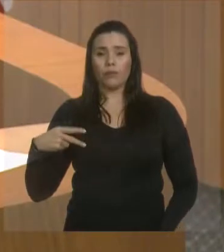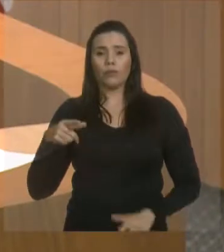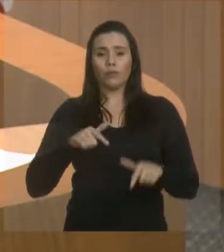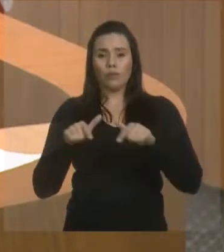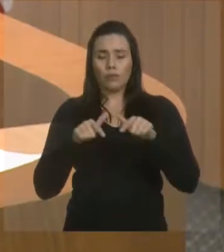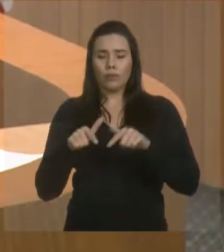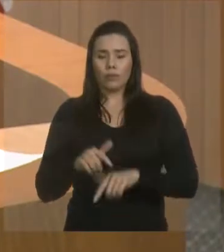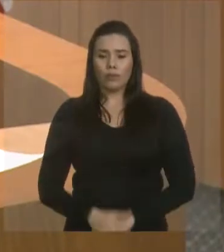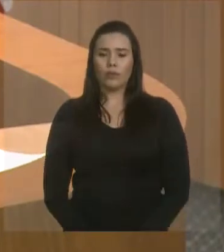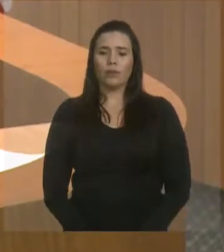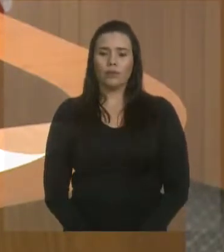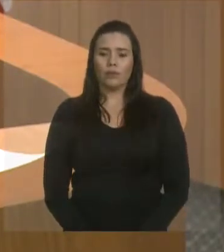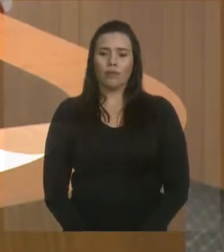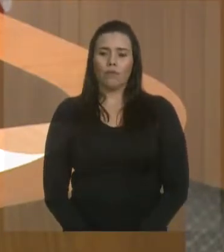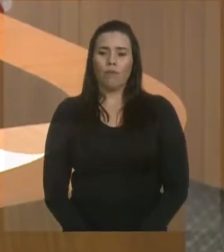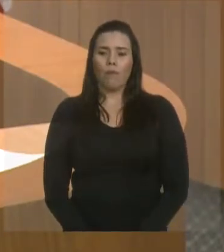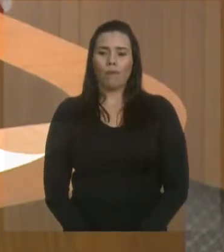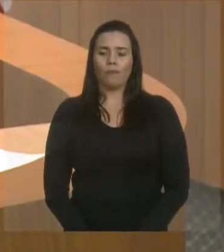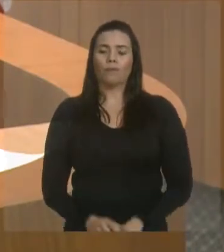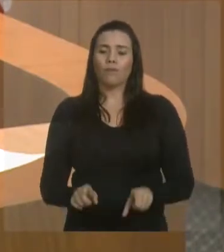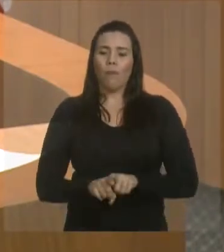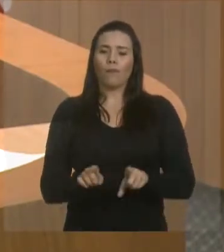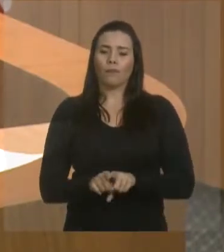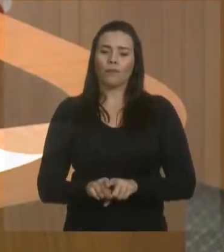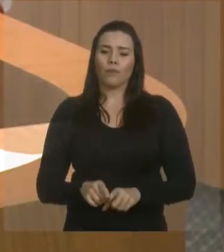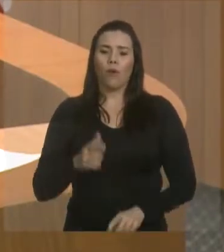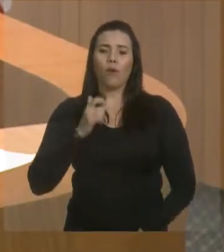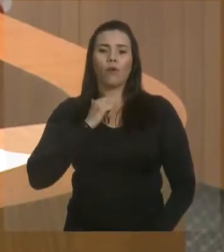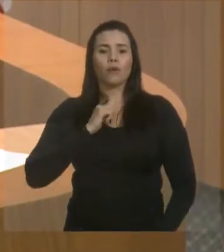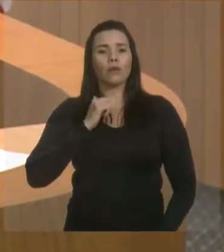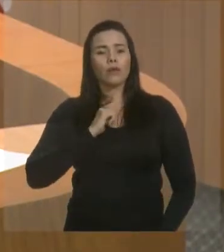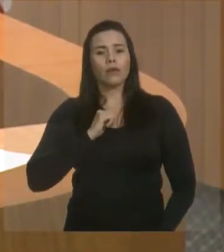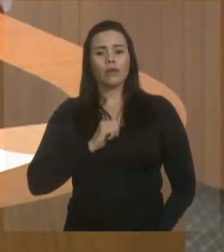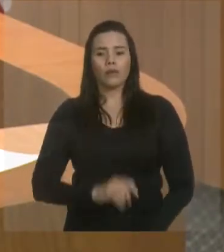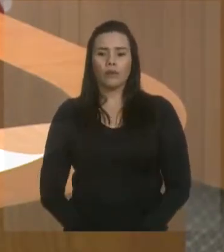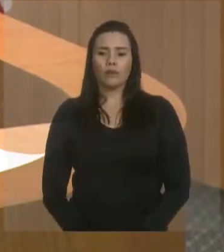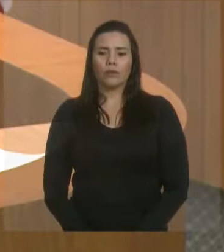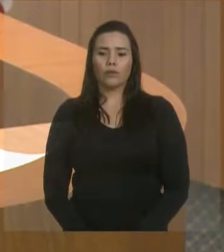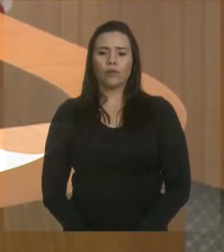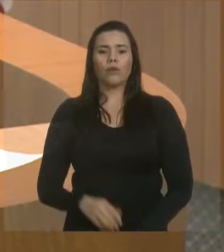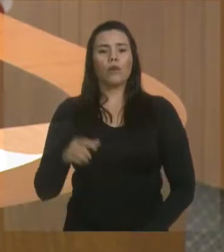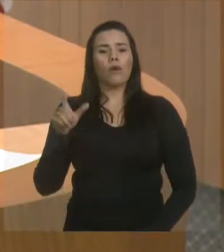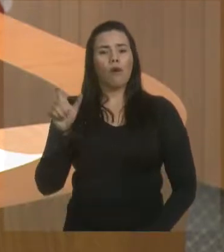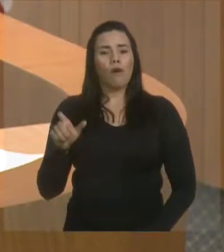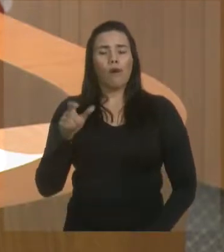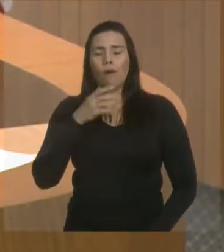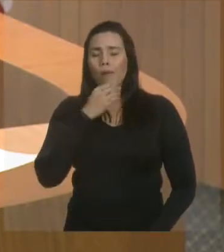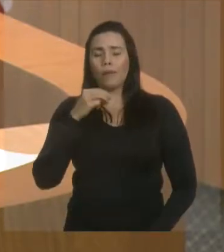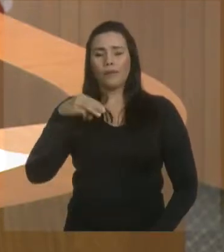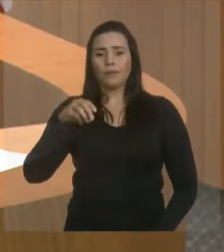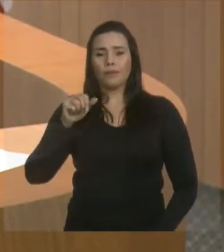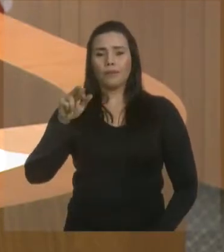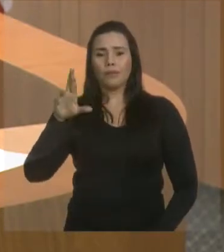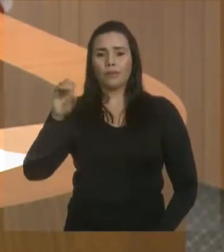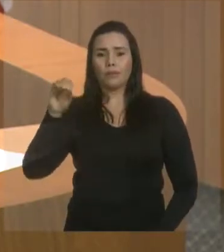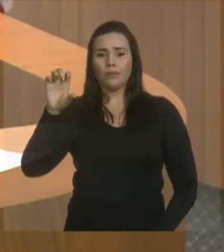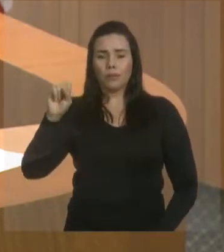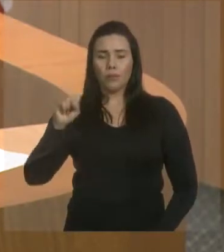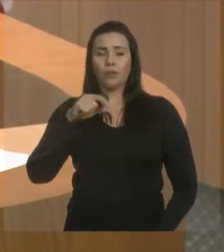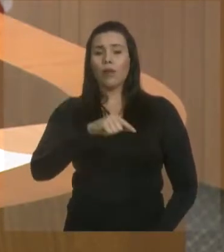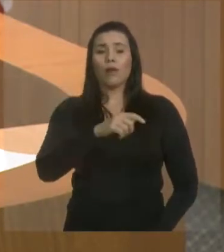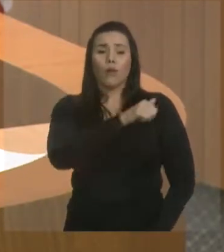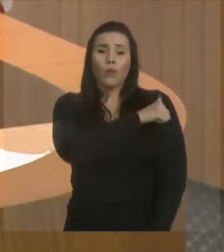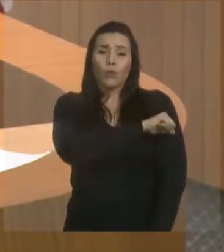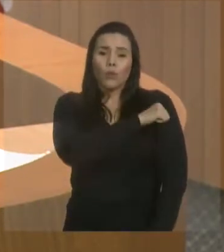delegado da base do Sindicato dos Eletricitários do Rio de Janeiro, o senhor Marco Silva, a